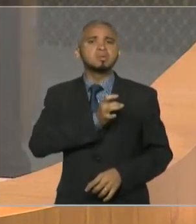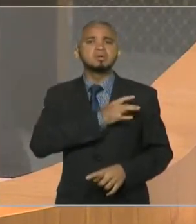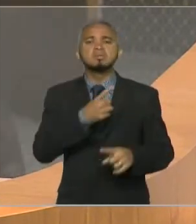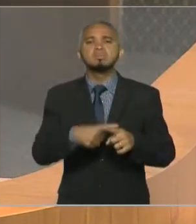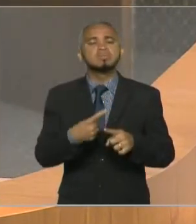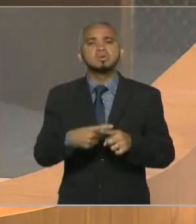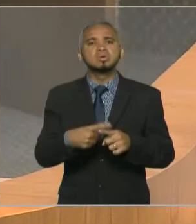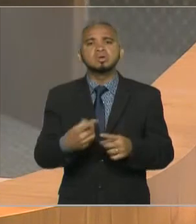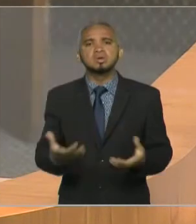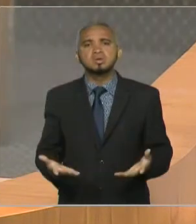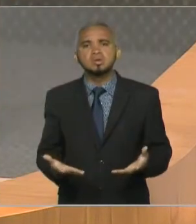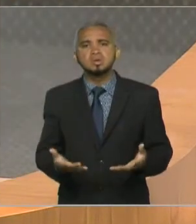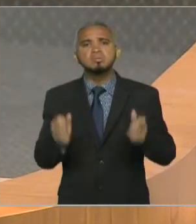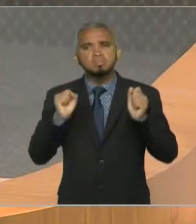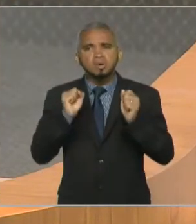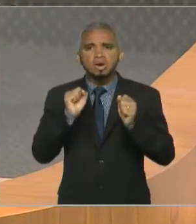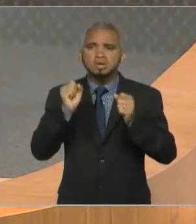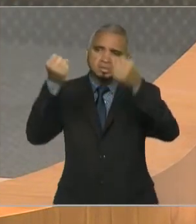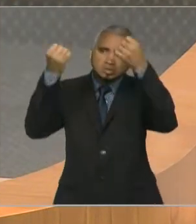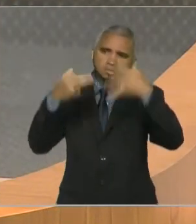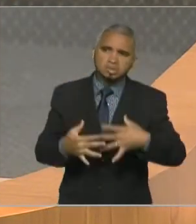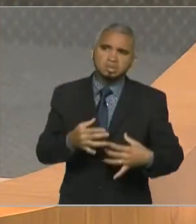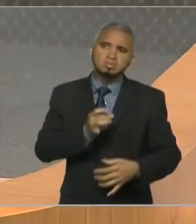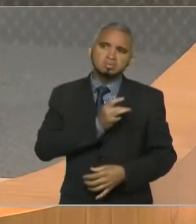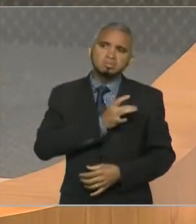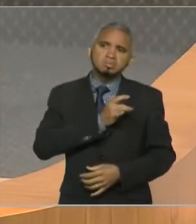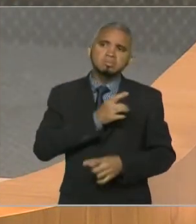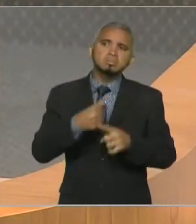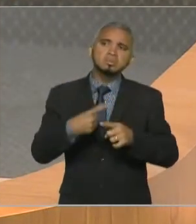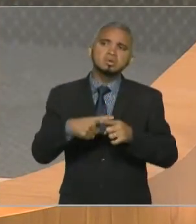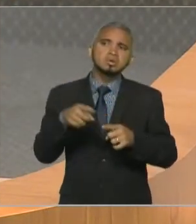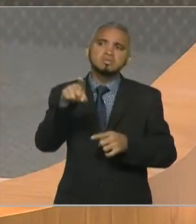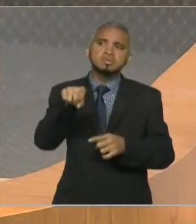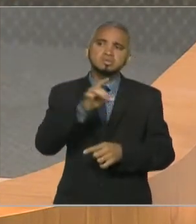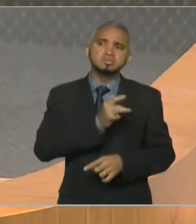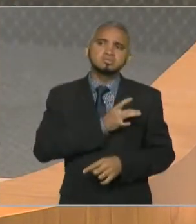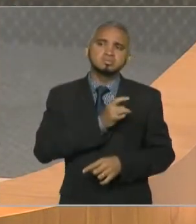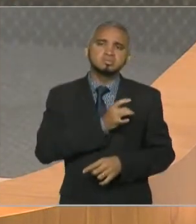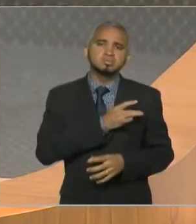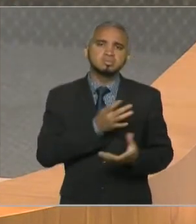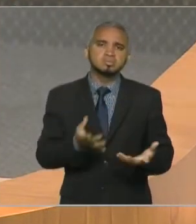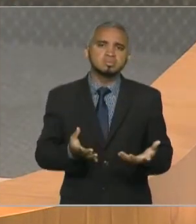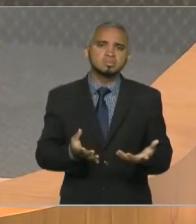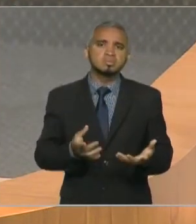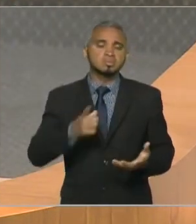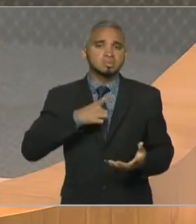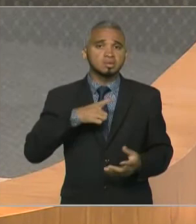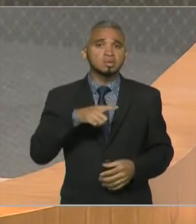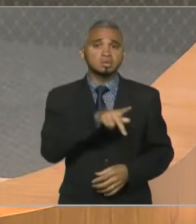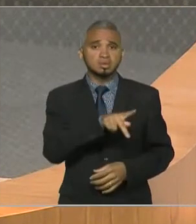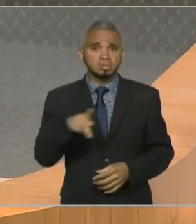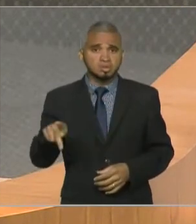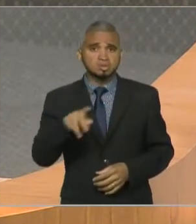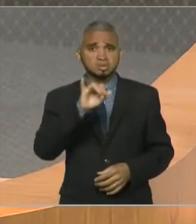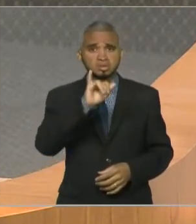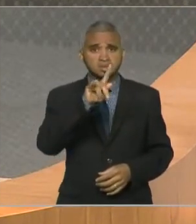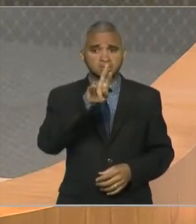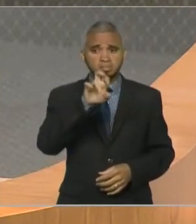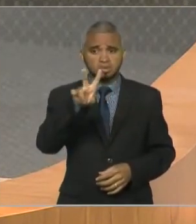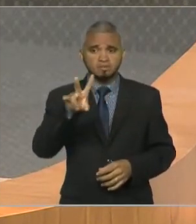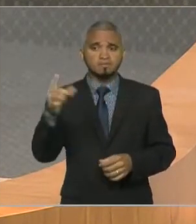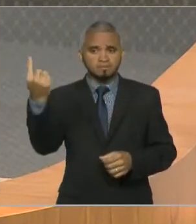um motivo só, senhoras e senhores, eu retiro o meu requerimento, para que o presidente do Instituto de Previdência não possa vir a essa